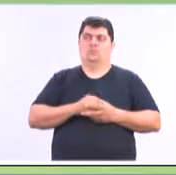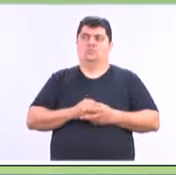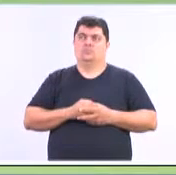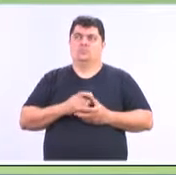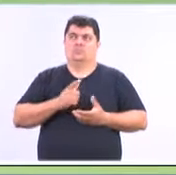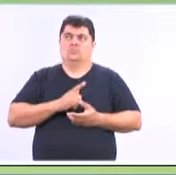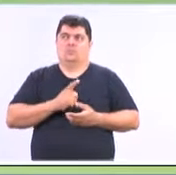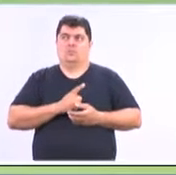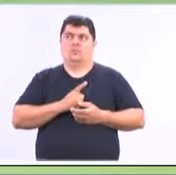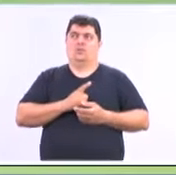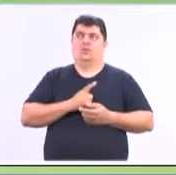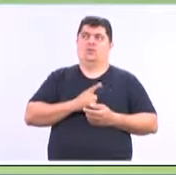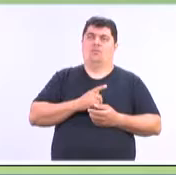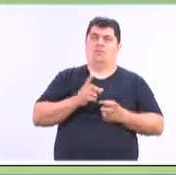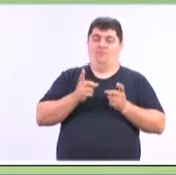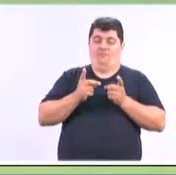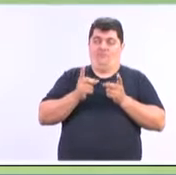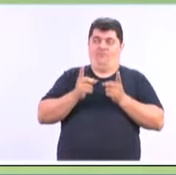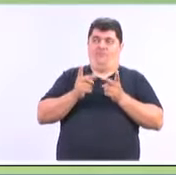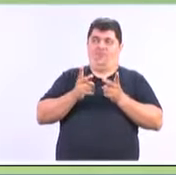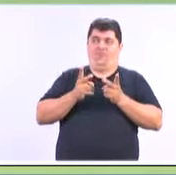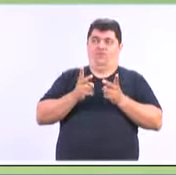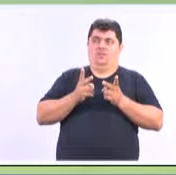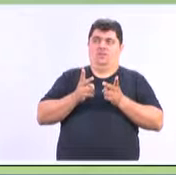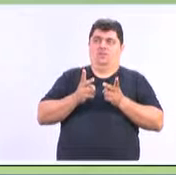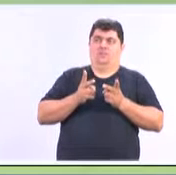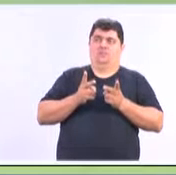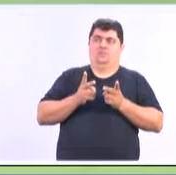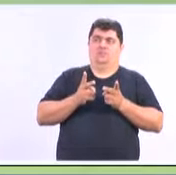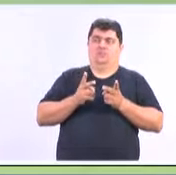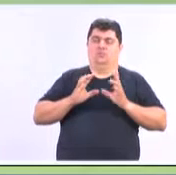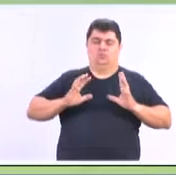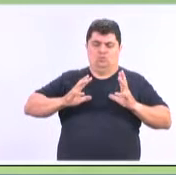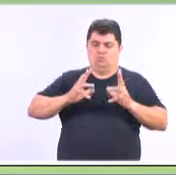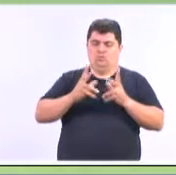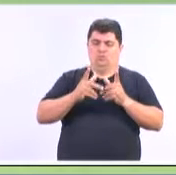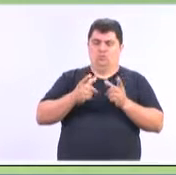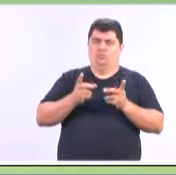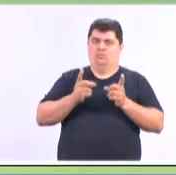tenho vendas totais, né, que é as